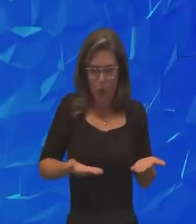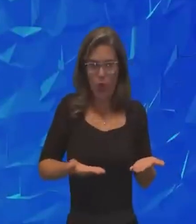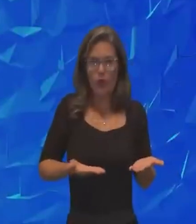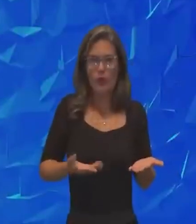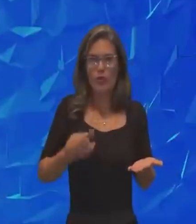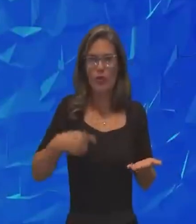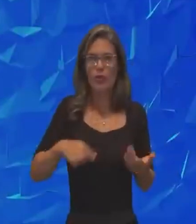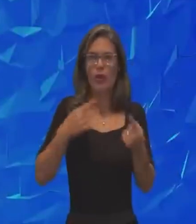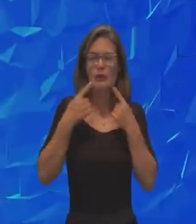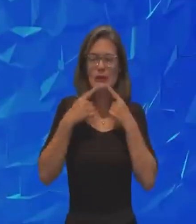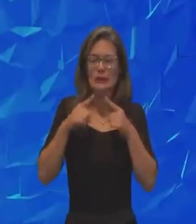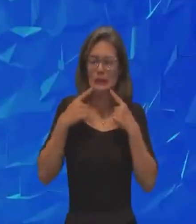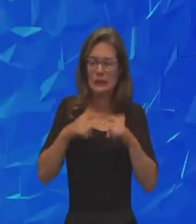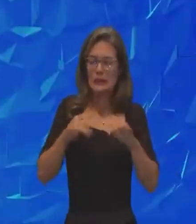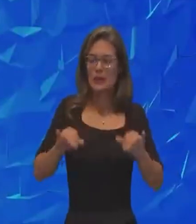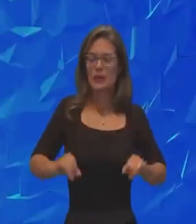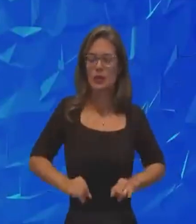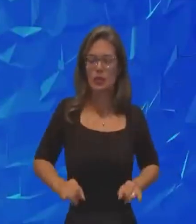gememos.